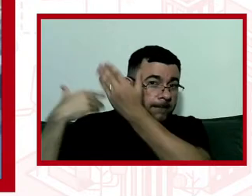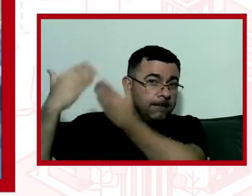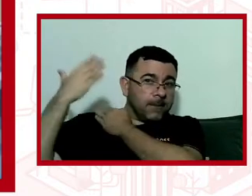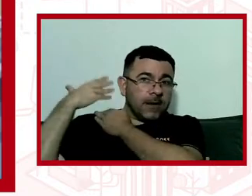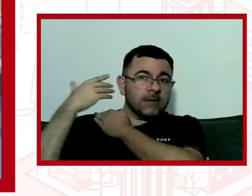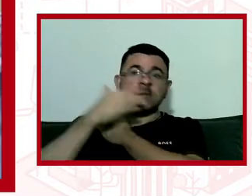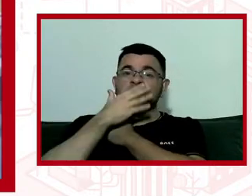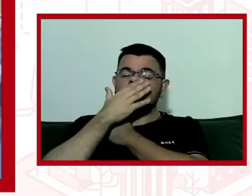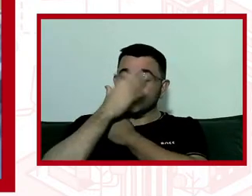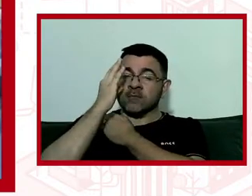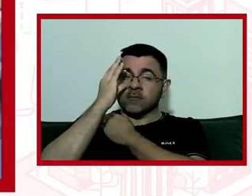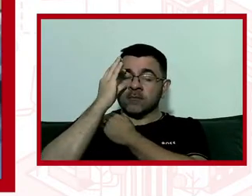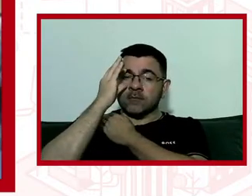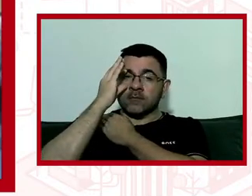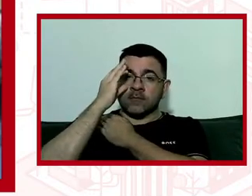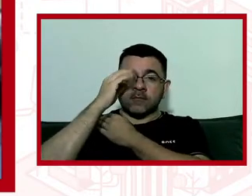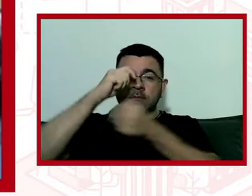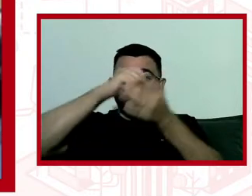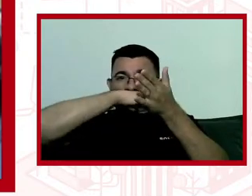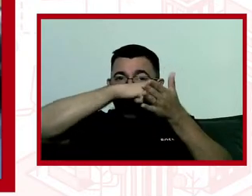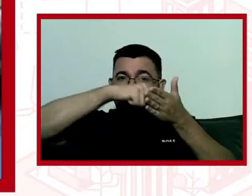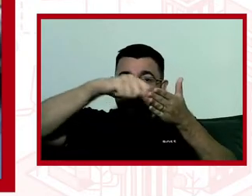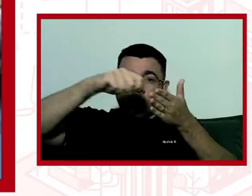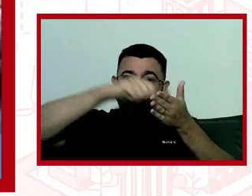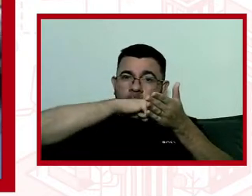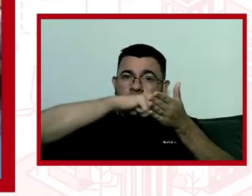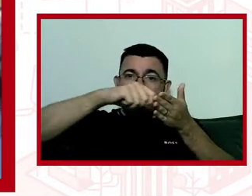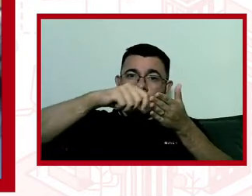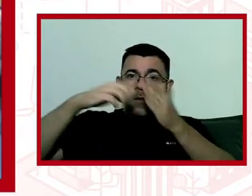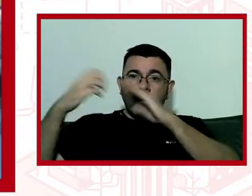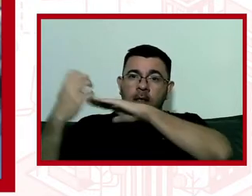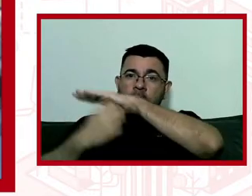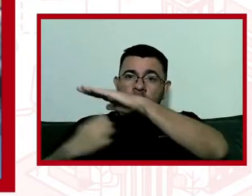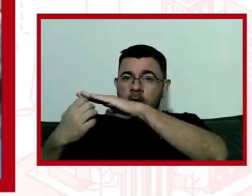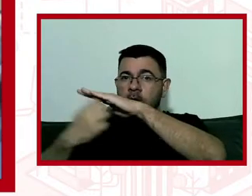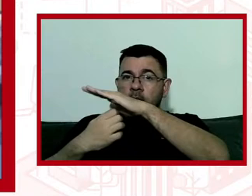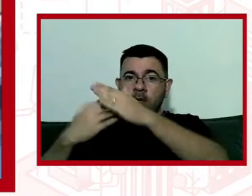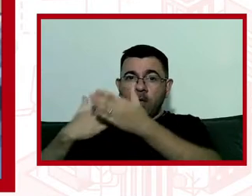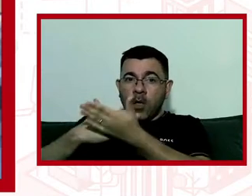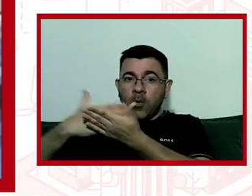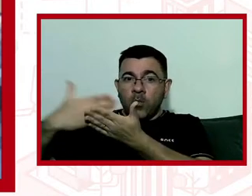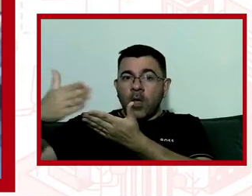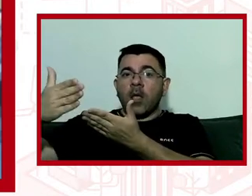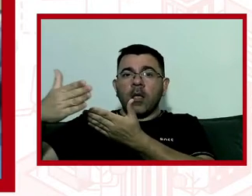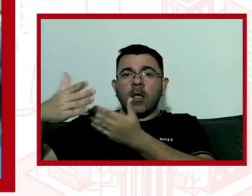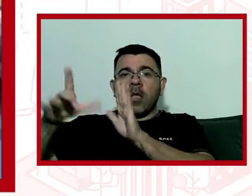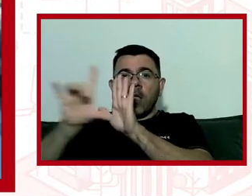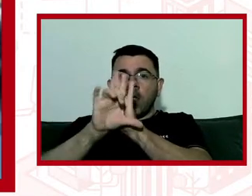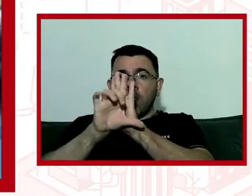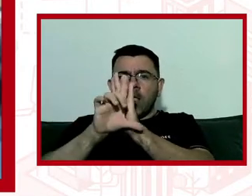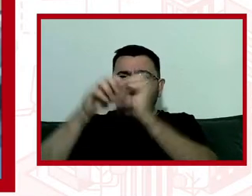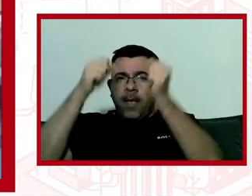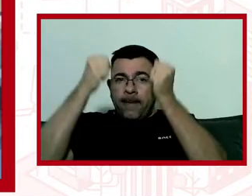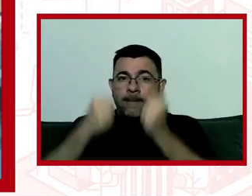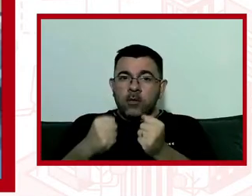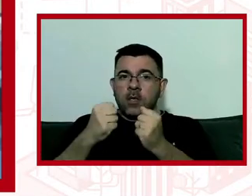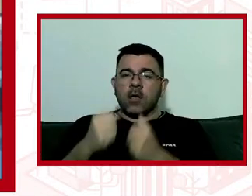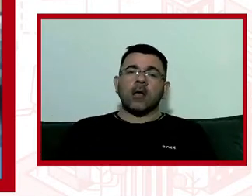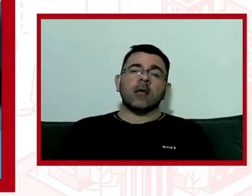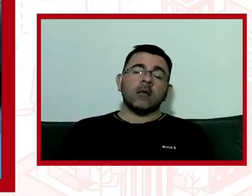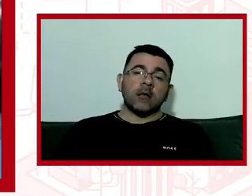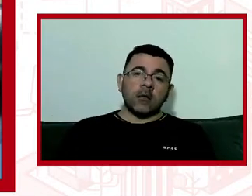relator do marco regulatório das startups essa lei ela é muito poderosa porque ela permite fazer uma